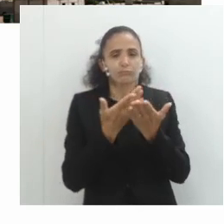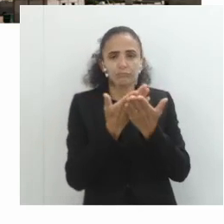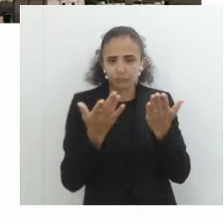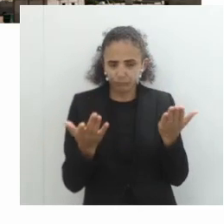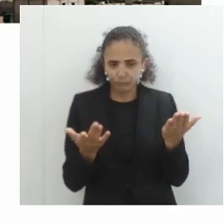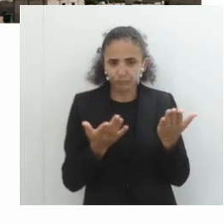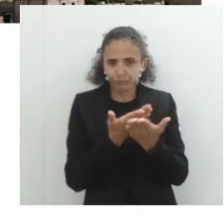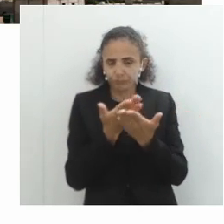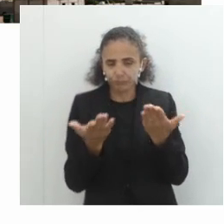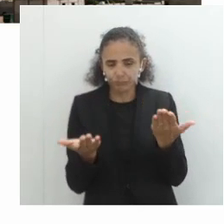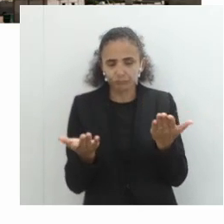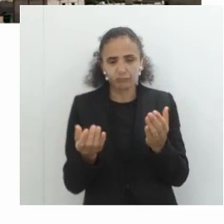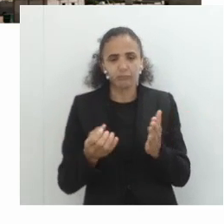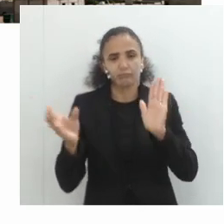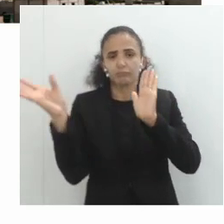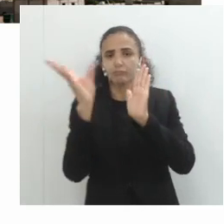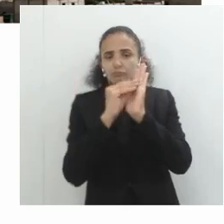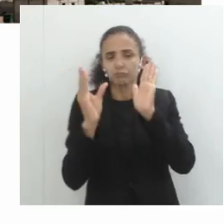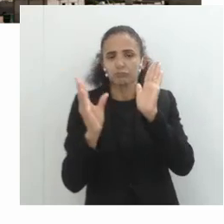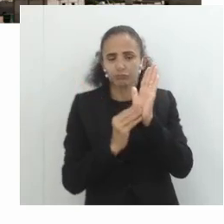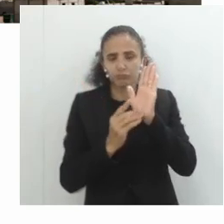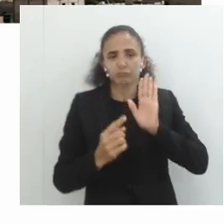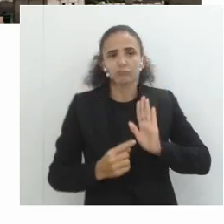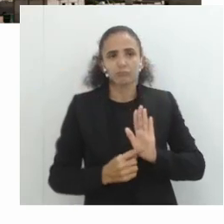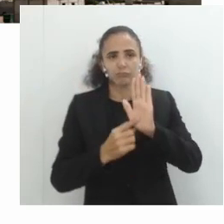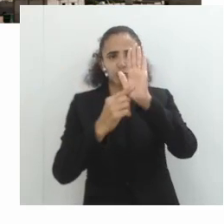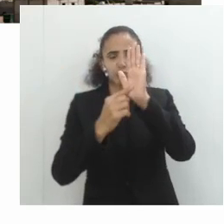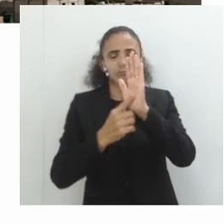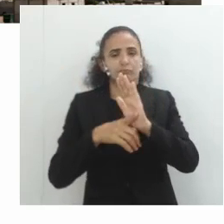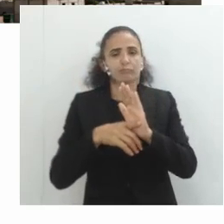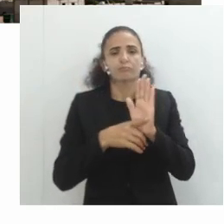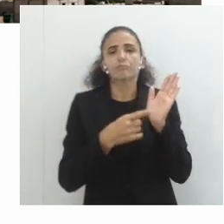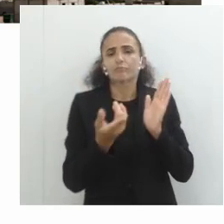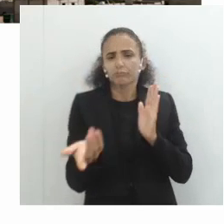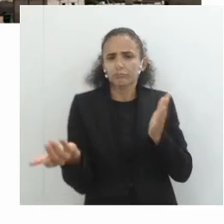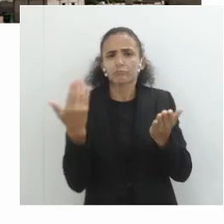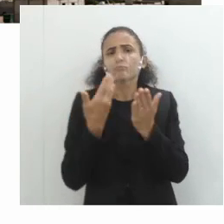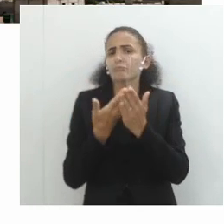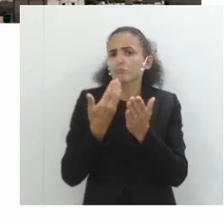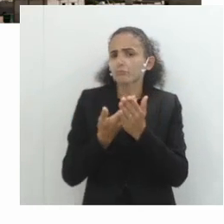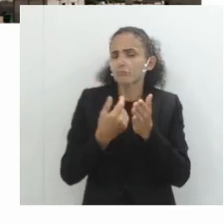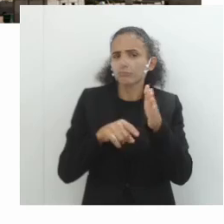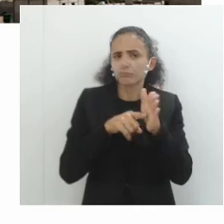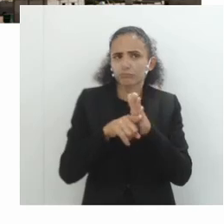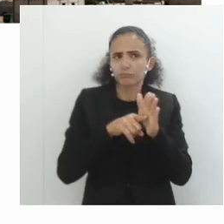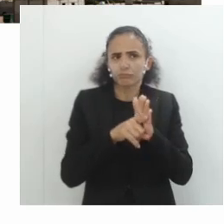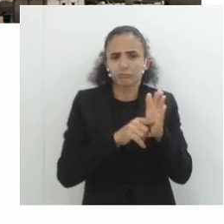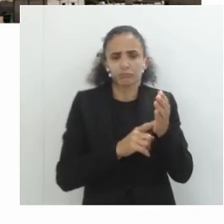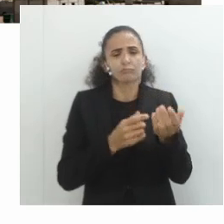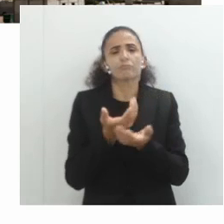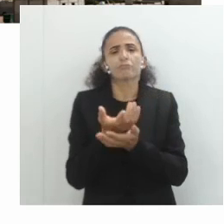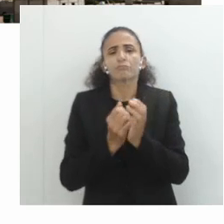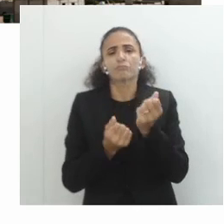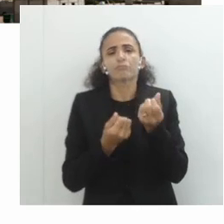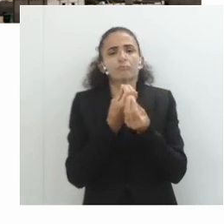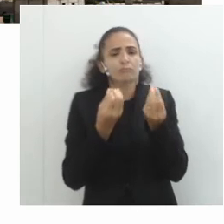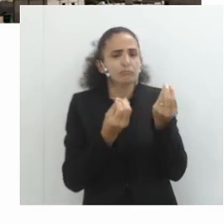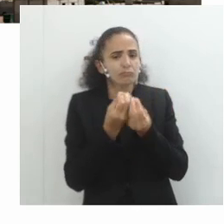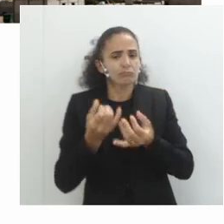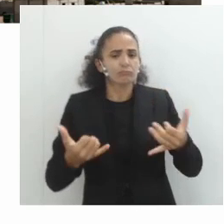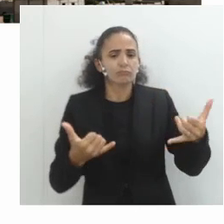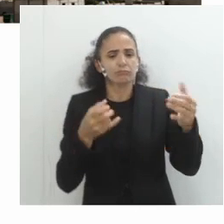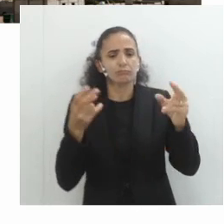conteúdo, outro assunto dessa guerra, que é também bastante discutida, que é a guerra civil da Síria, tá, gente? A